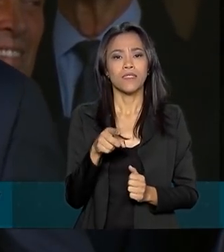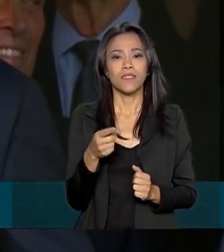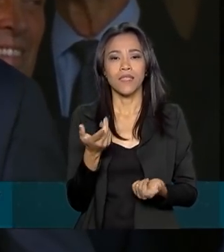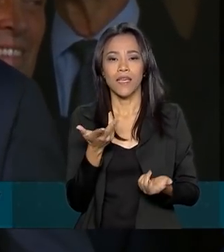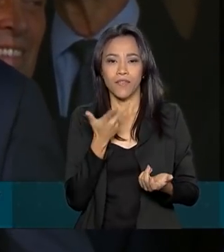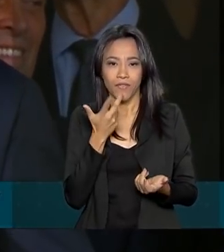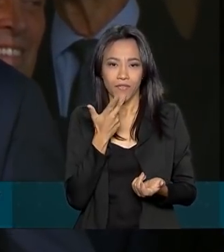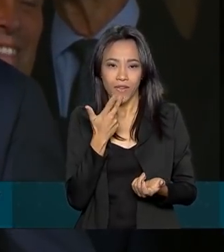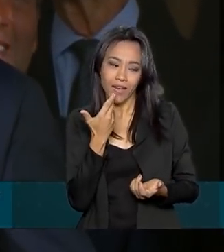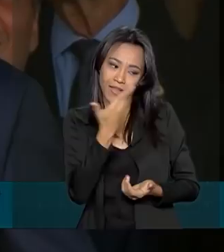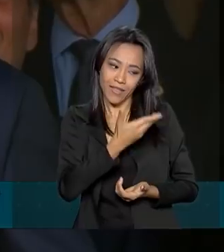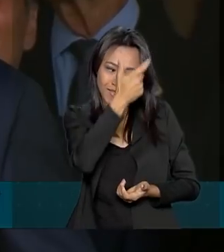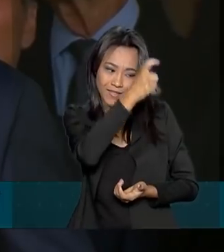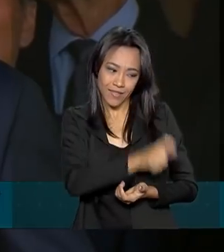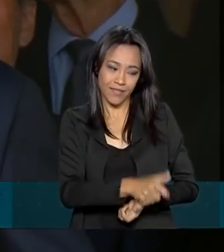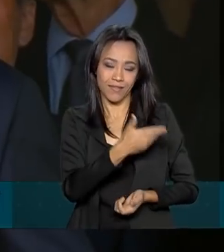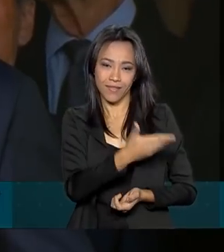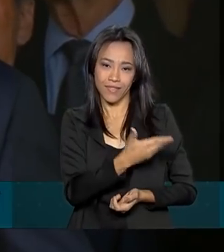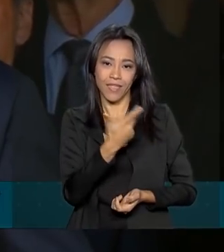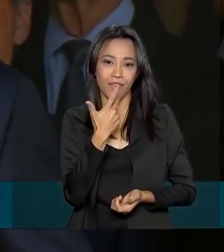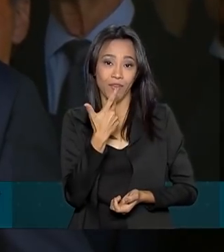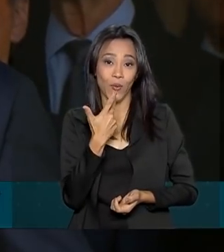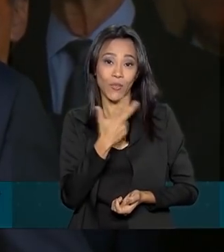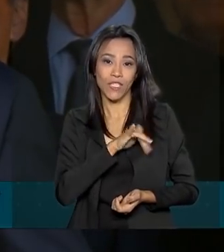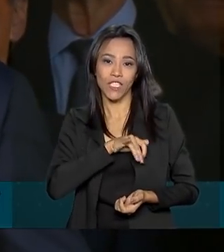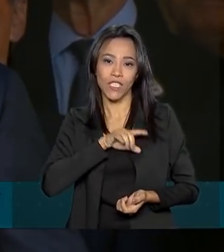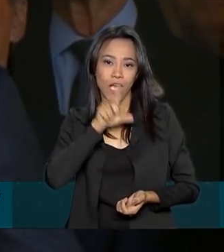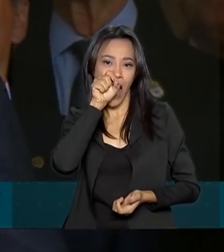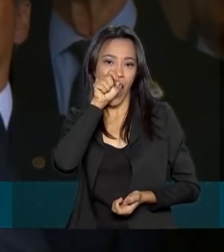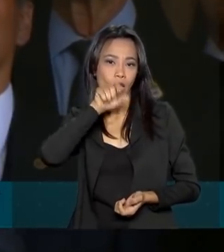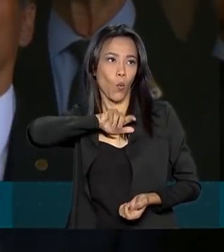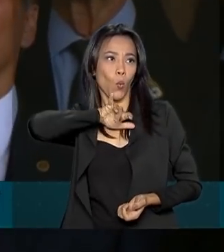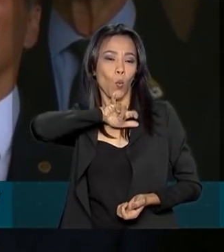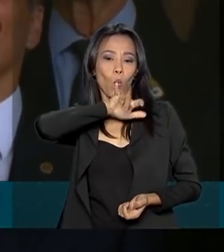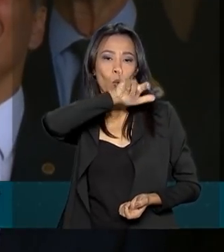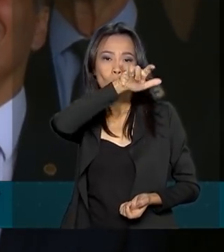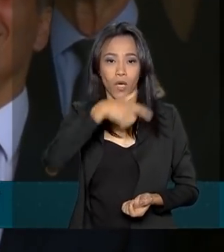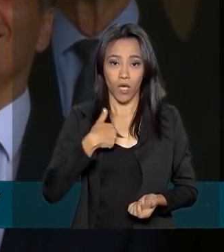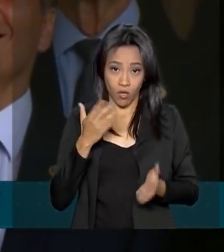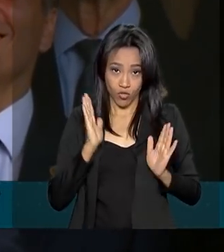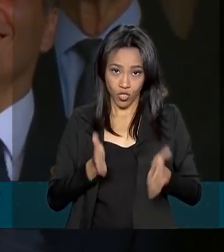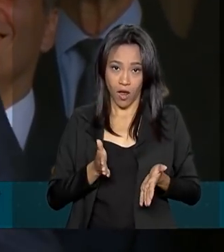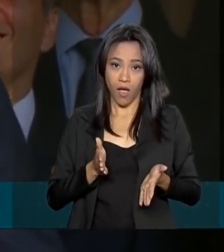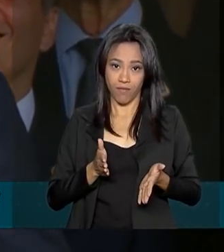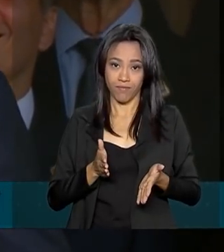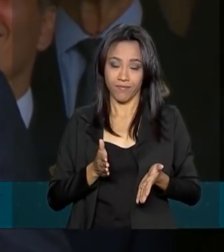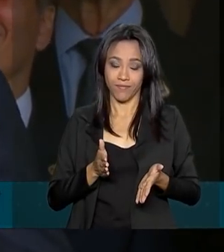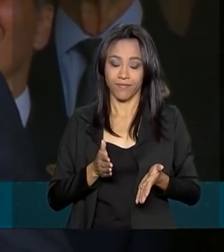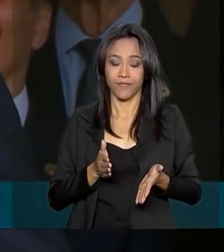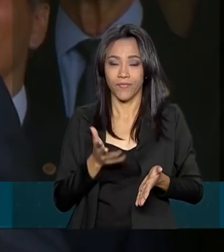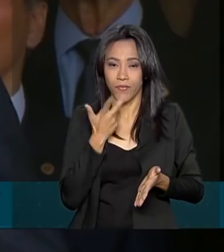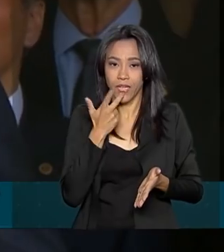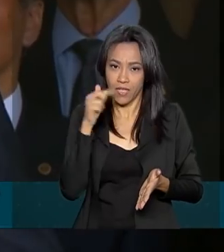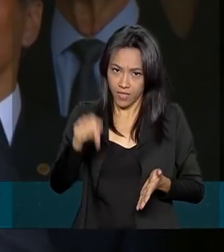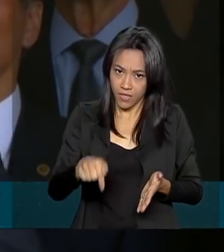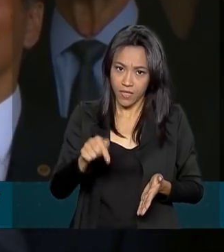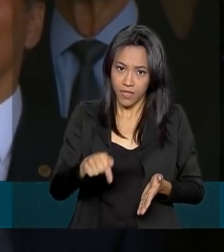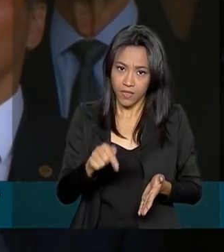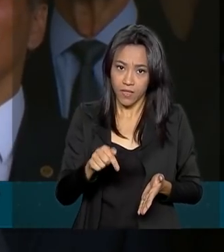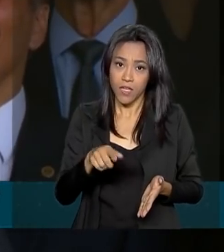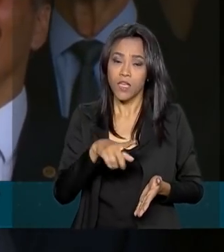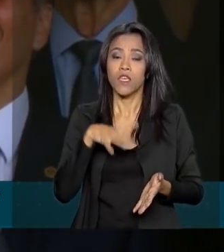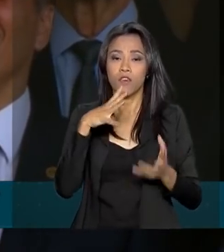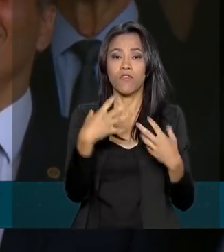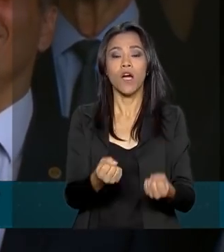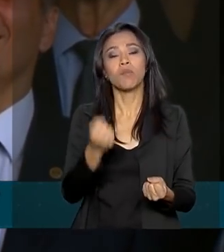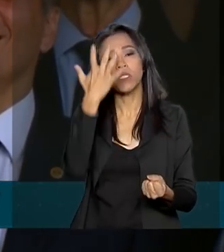trocadilho com o Ramos, que falou das águias. Eu já determinei aqui, ó, J.O., também águia, que assinemos um